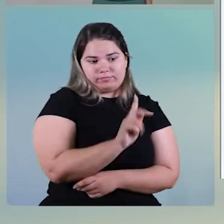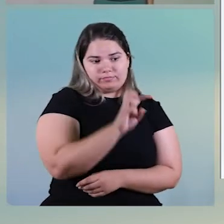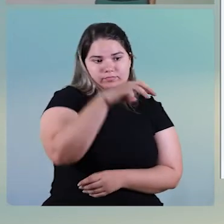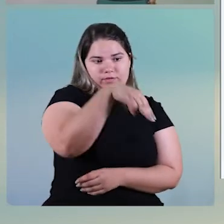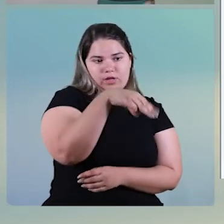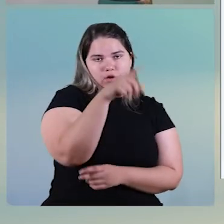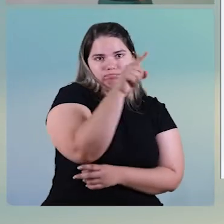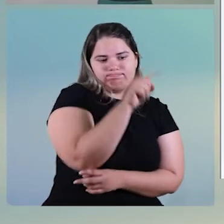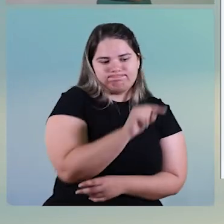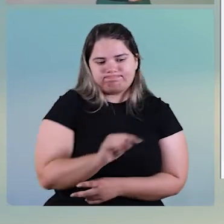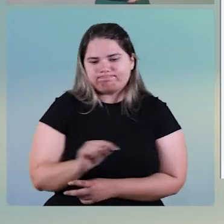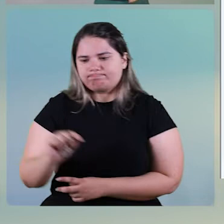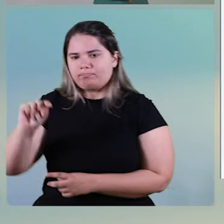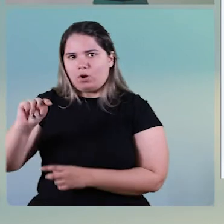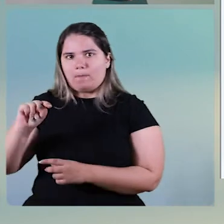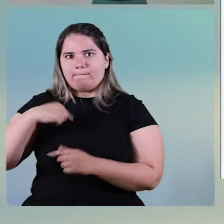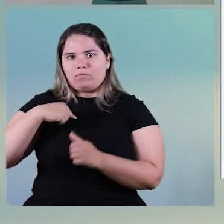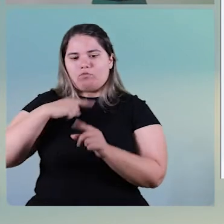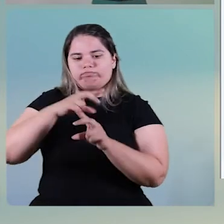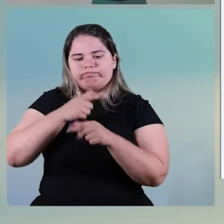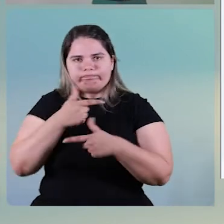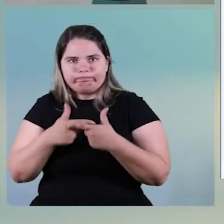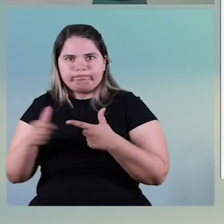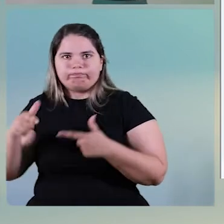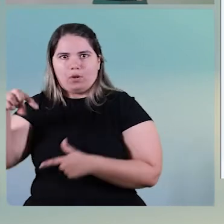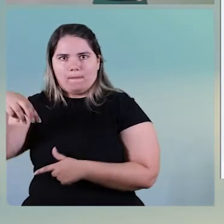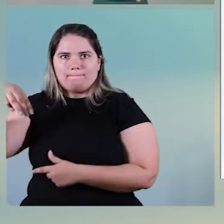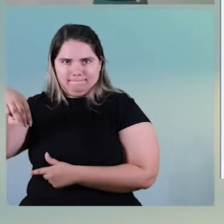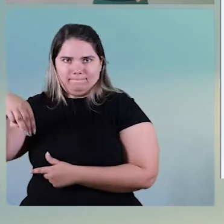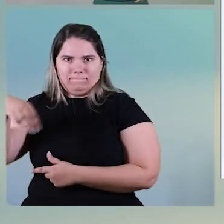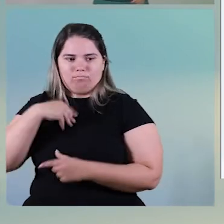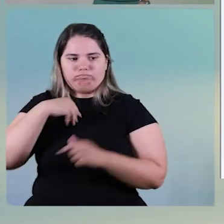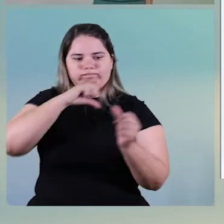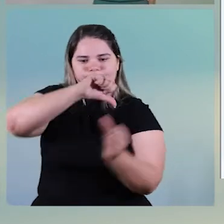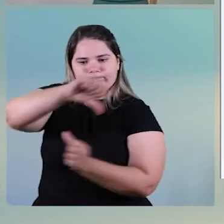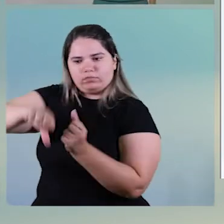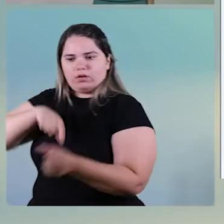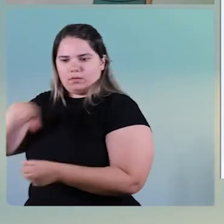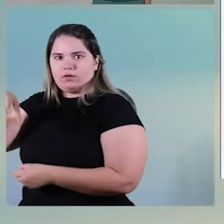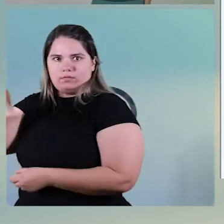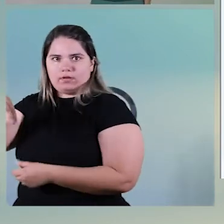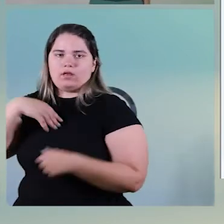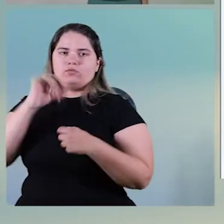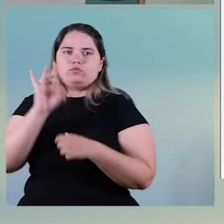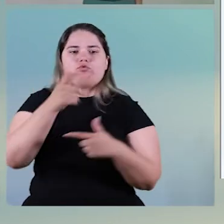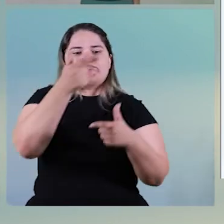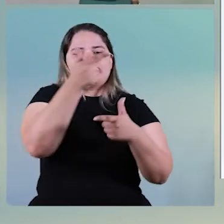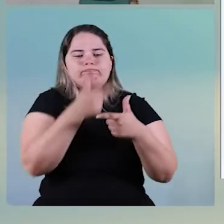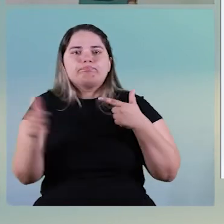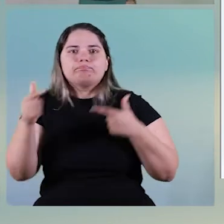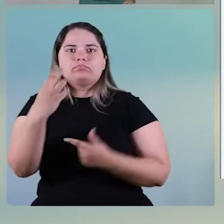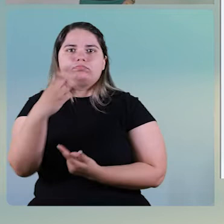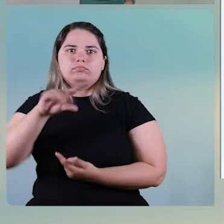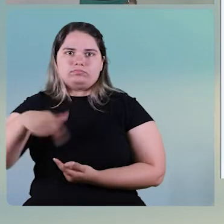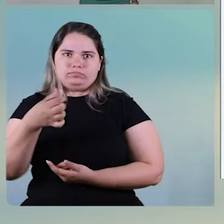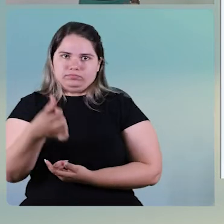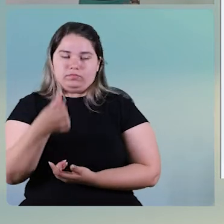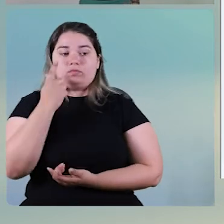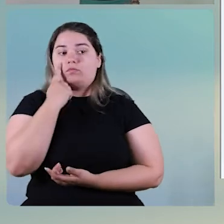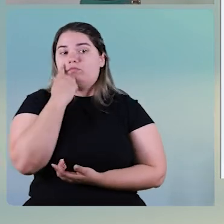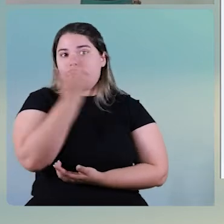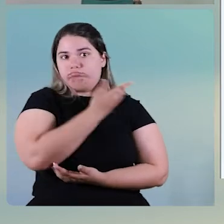por segundo, eu divido por 3,6. Vejam aí dois exemplos, ó. 108 km por